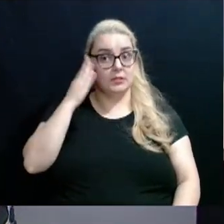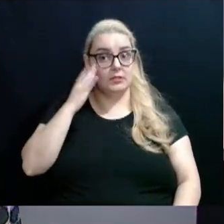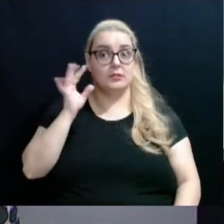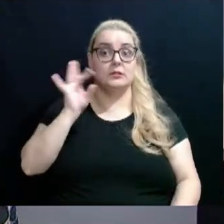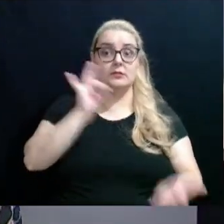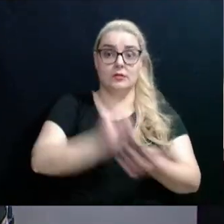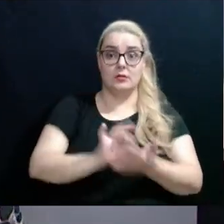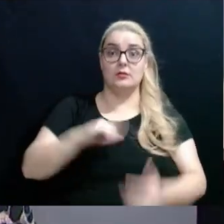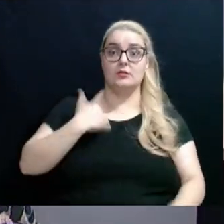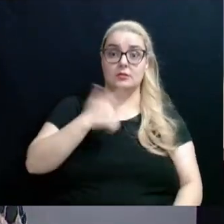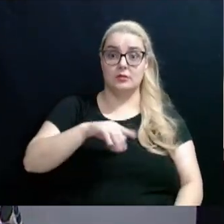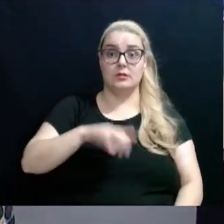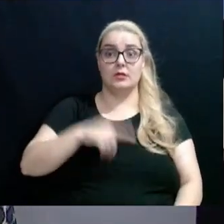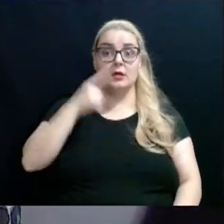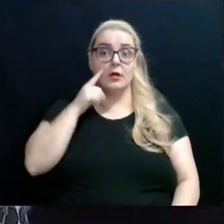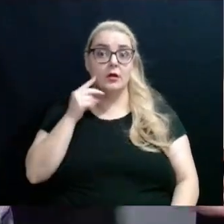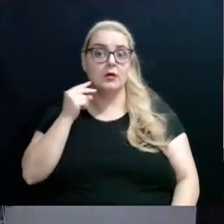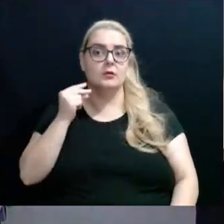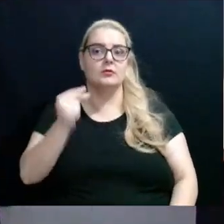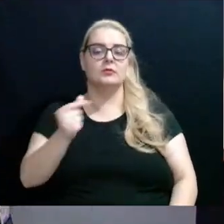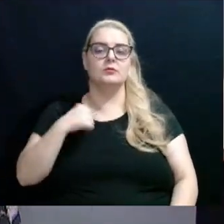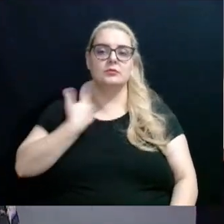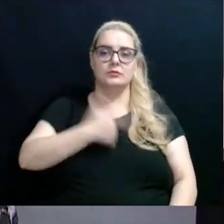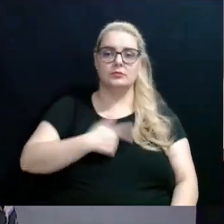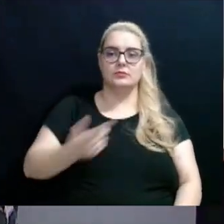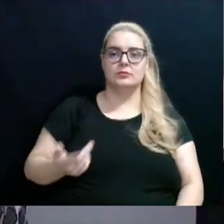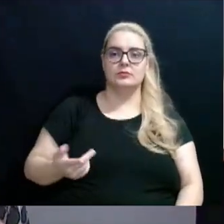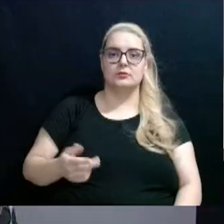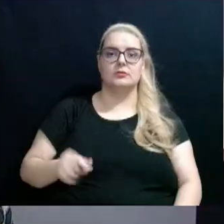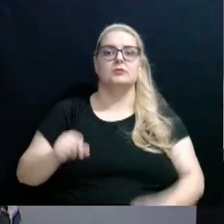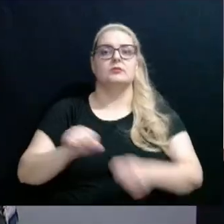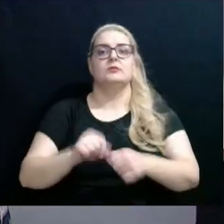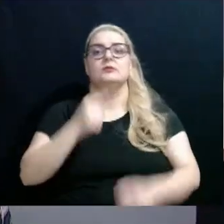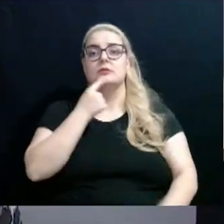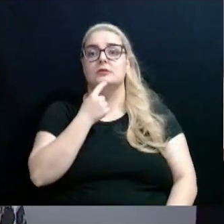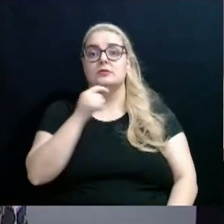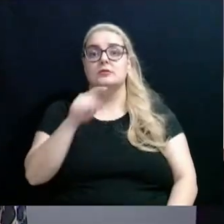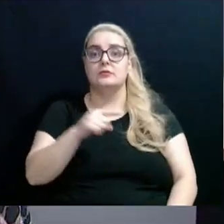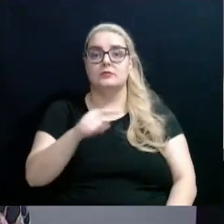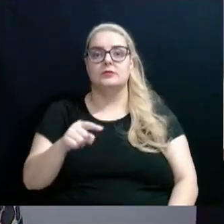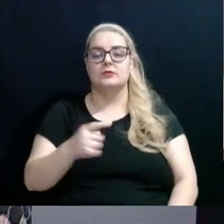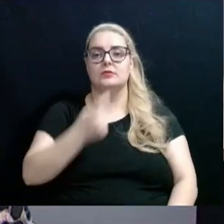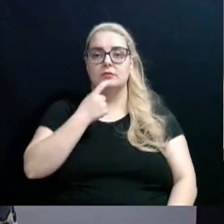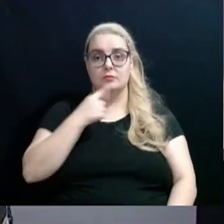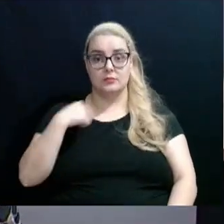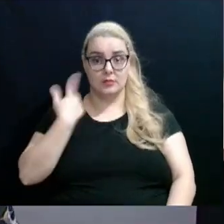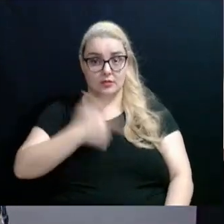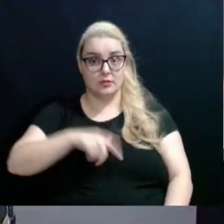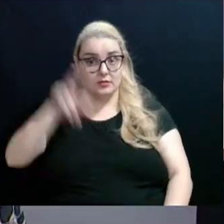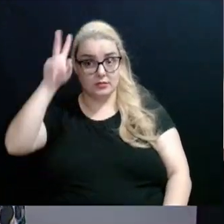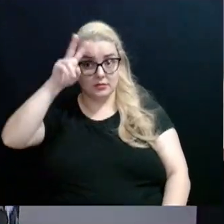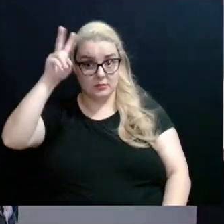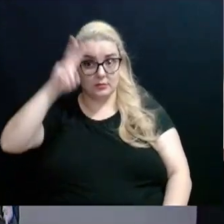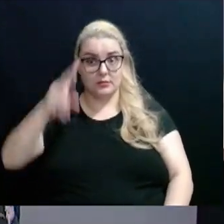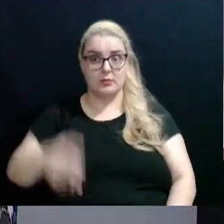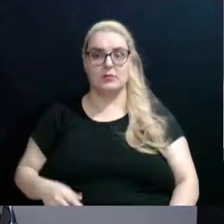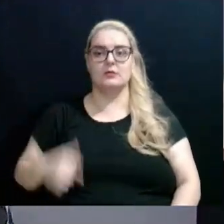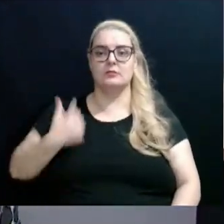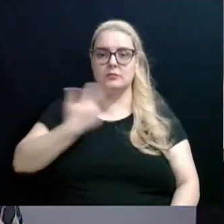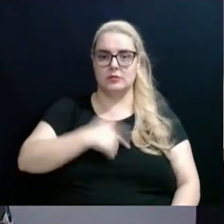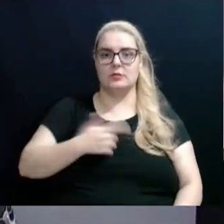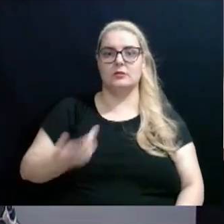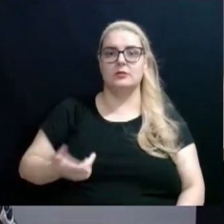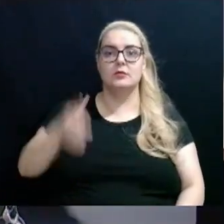cidade, surgiu a ideia da gente protocolar o feriado de Campinas para a gente lembrar a nossa história e a gente conseguir, de fato, dar